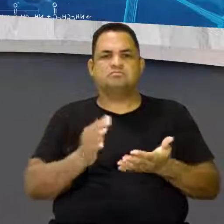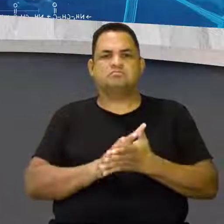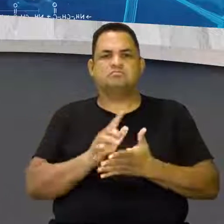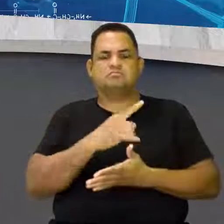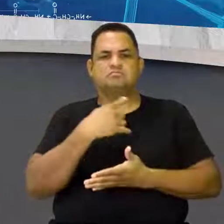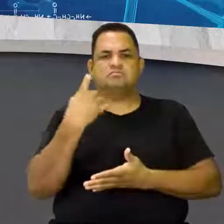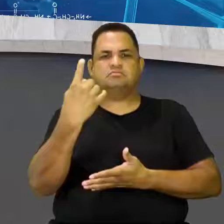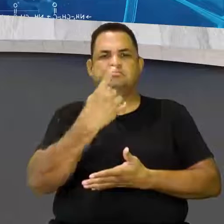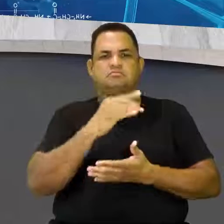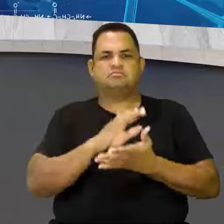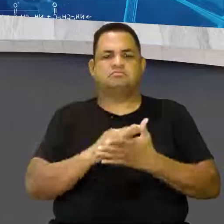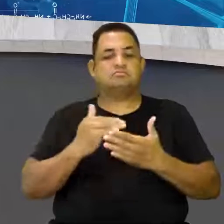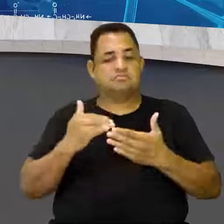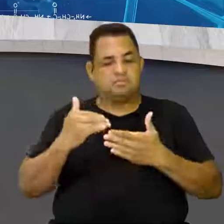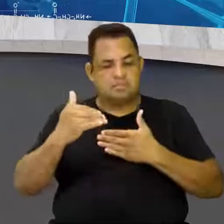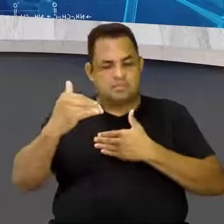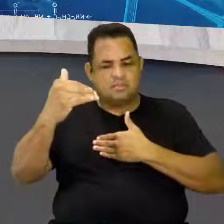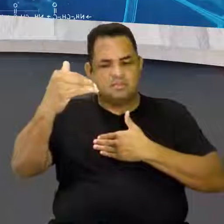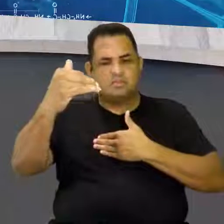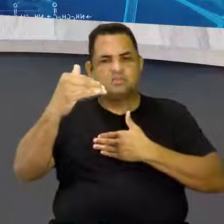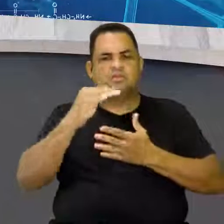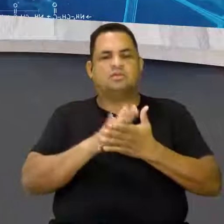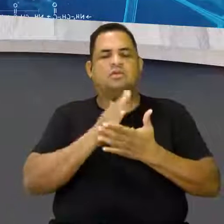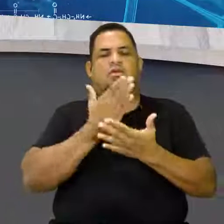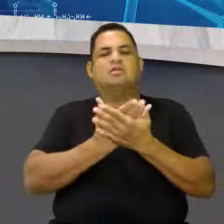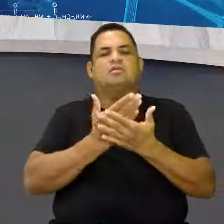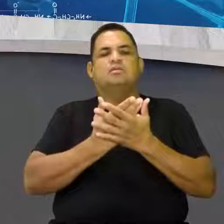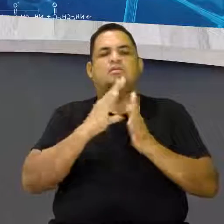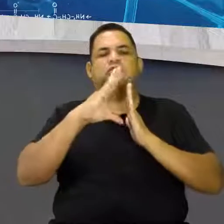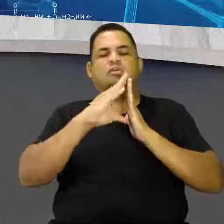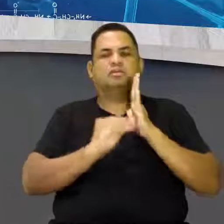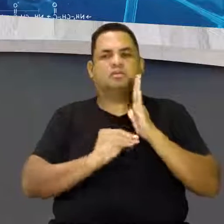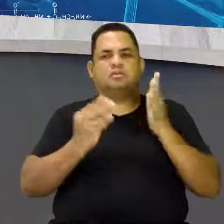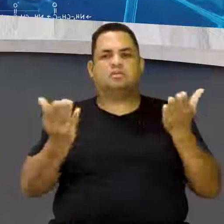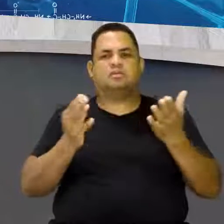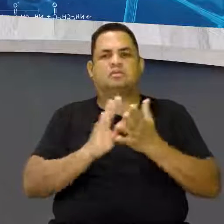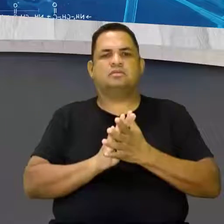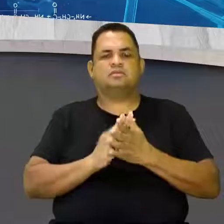nós temos mais aula pela frente, nós temos mais conteúdos pela frente.